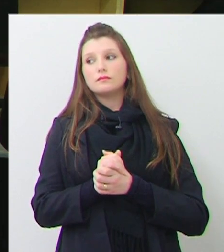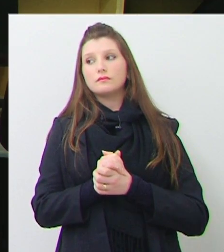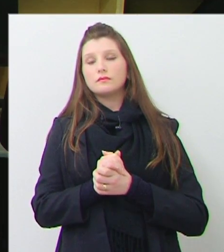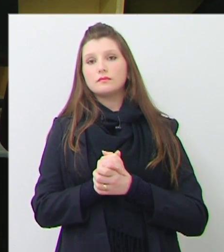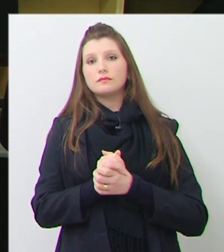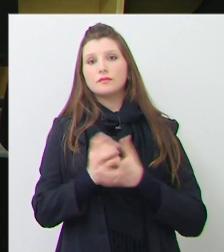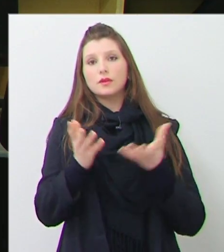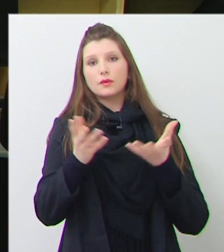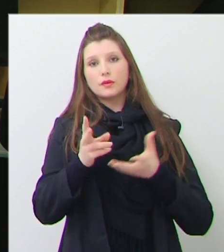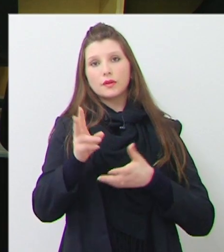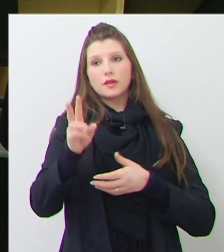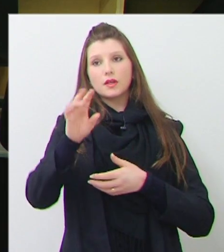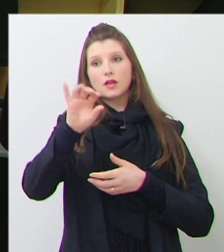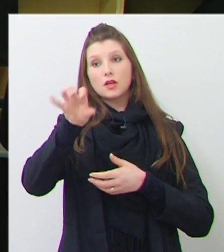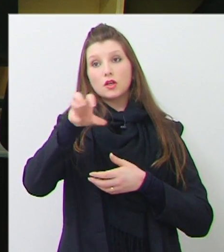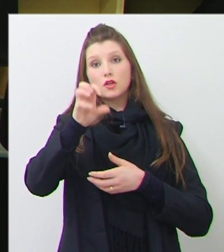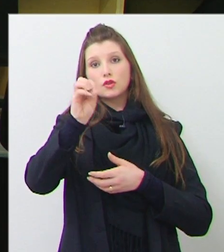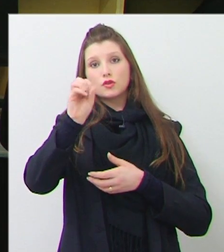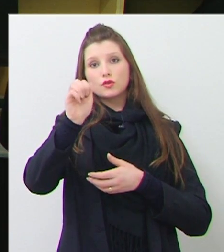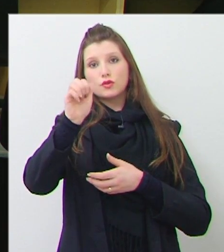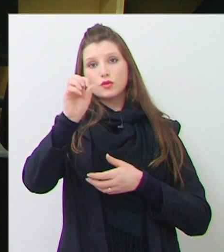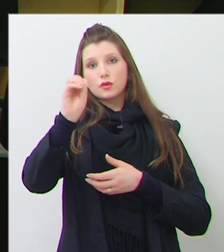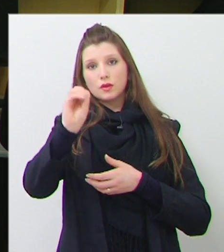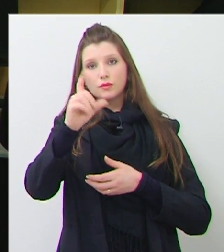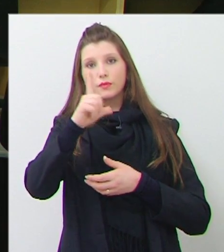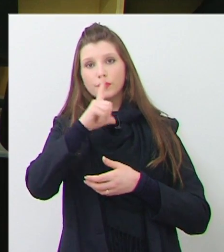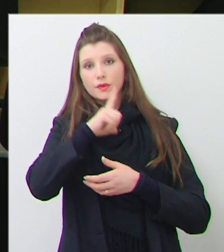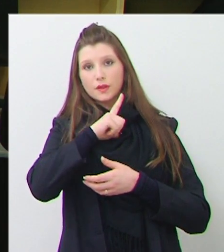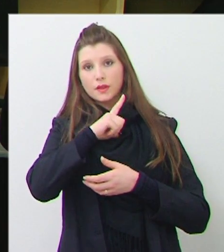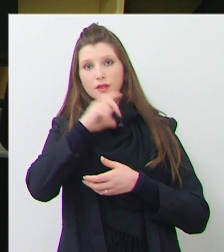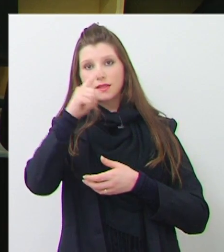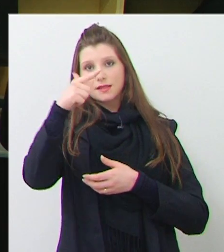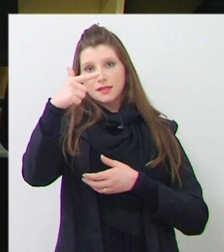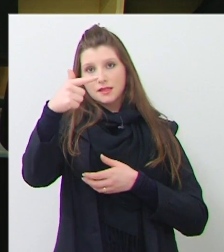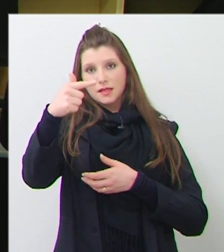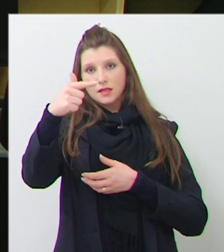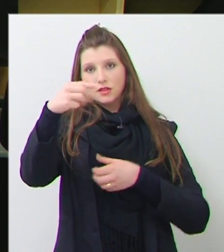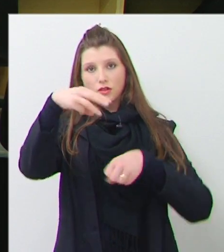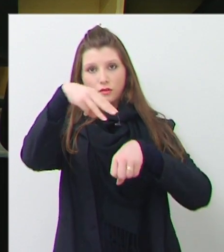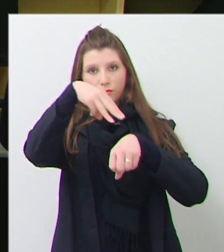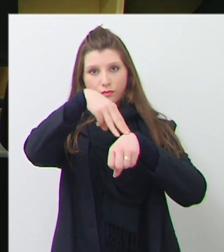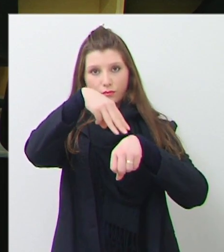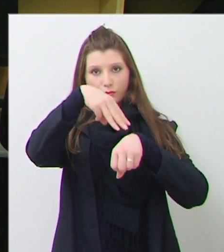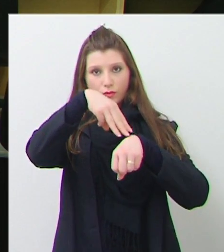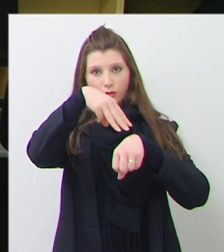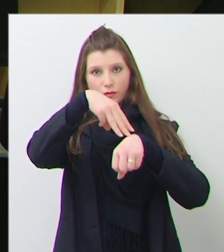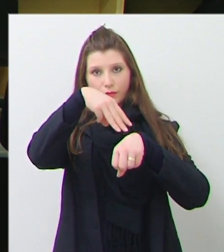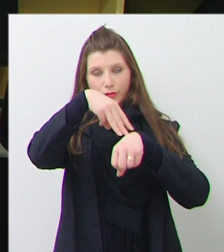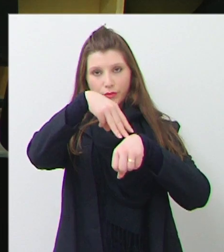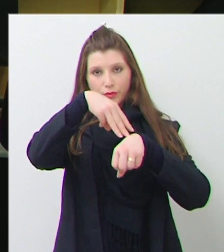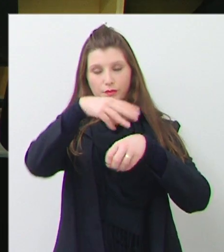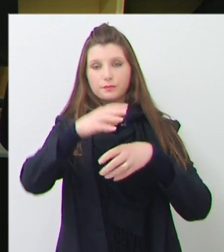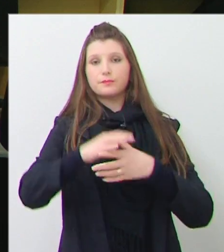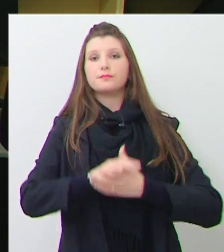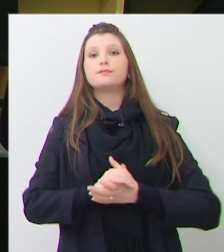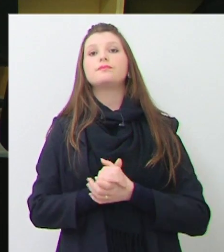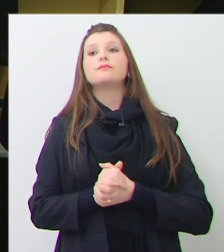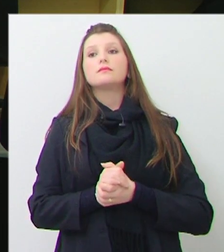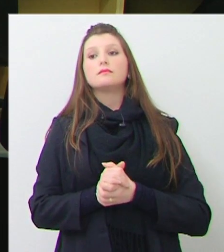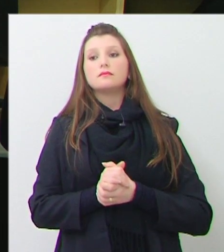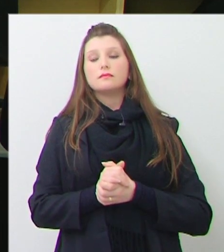Com a palavra, João Batista Belloli. Vossa Excelência dispõe de 7 minutos, eis que o vereador Toninho cedeu seu tempo.